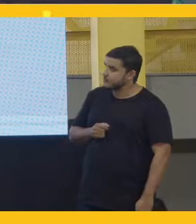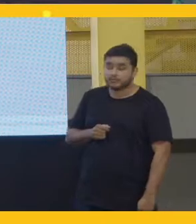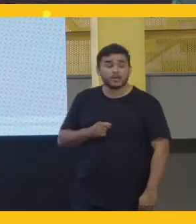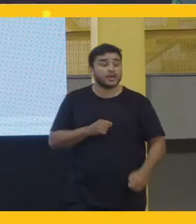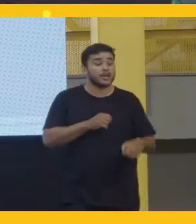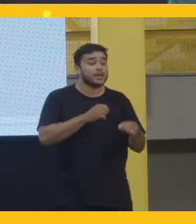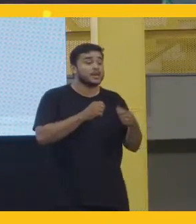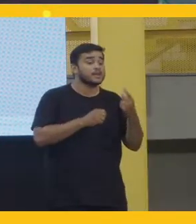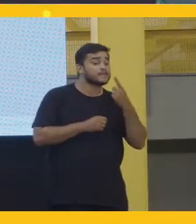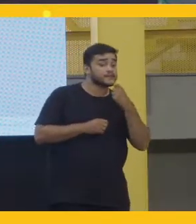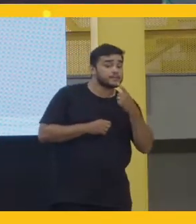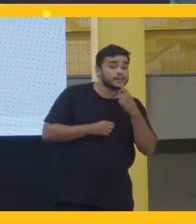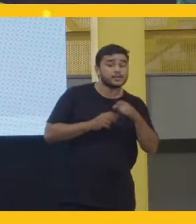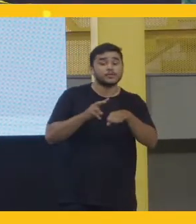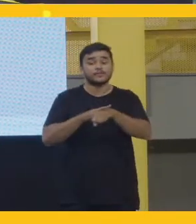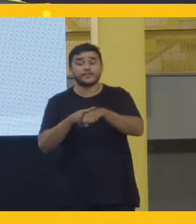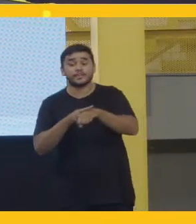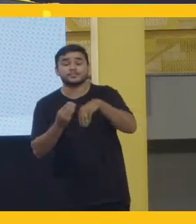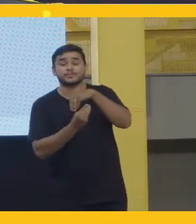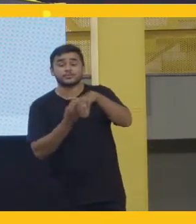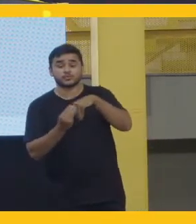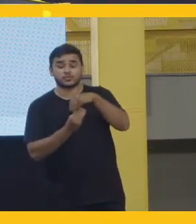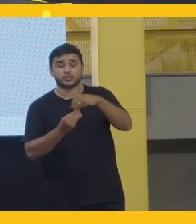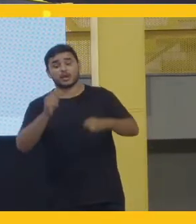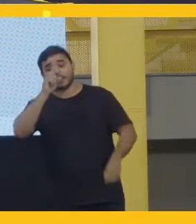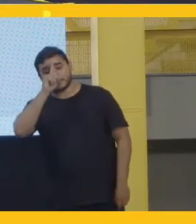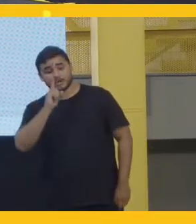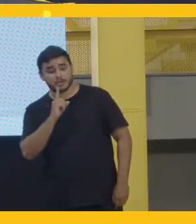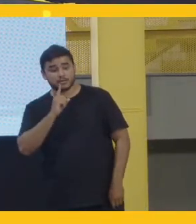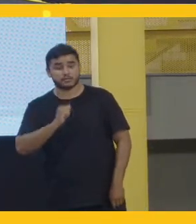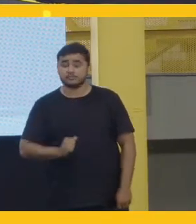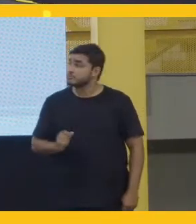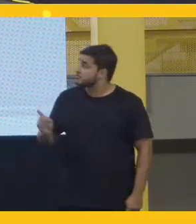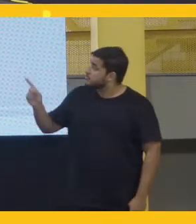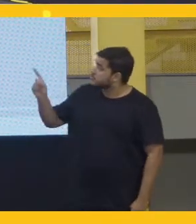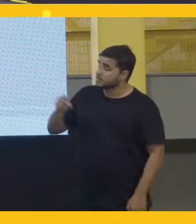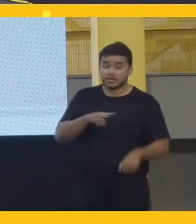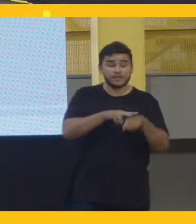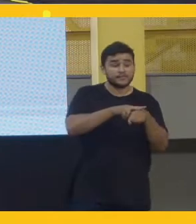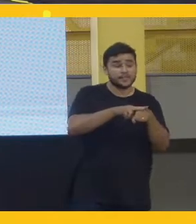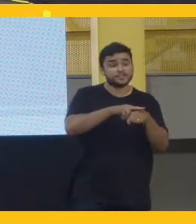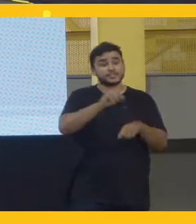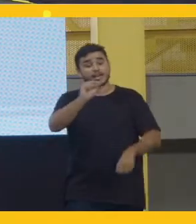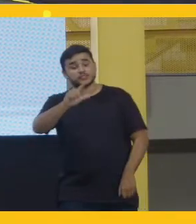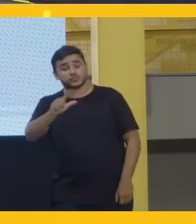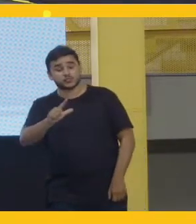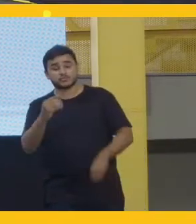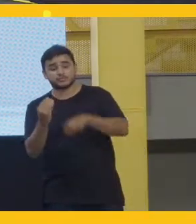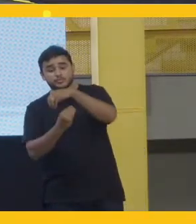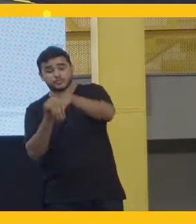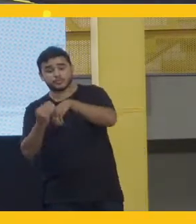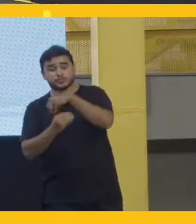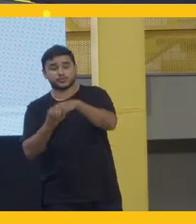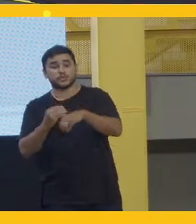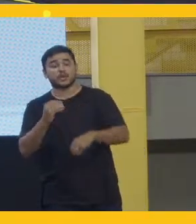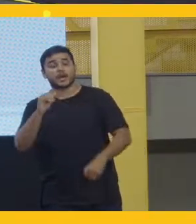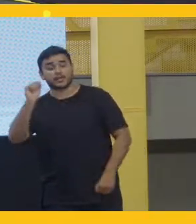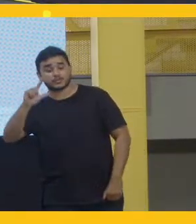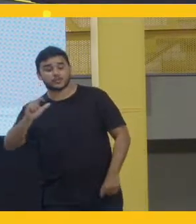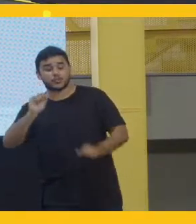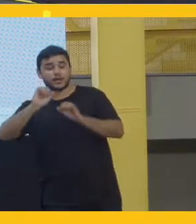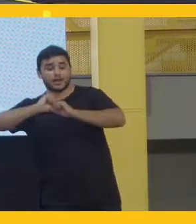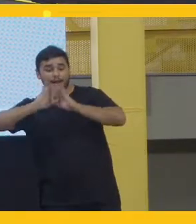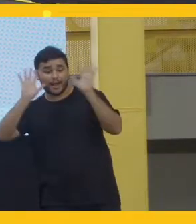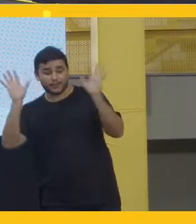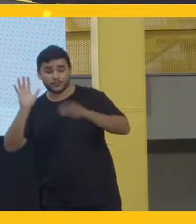verde, eu vejo amarelo. Se chegar verde e azul, eu vejo o ciano. Se chegar o azul e o